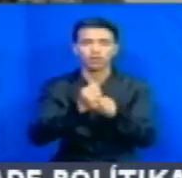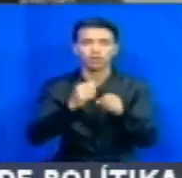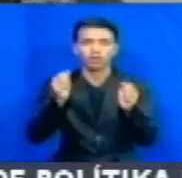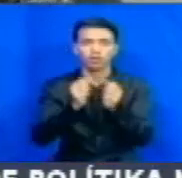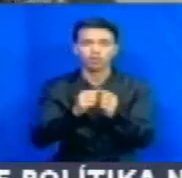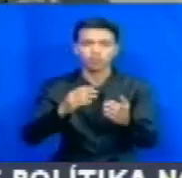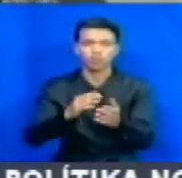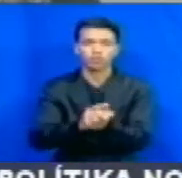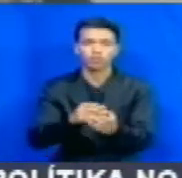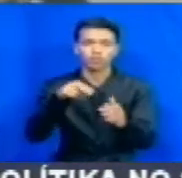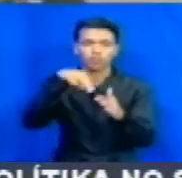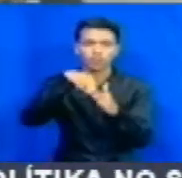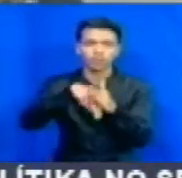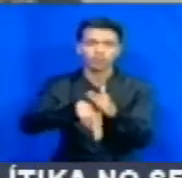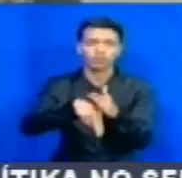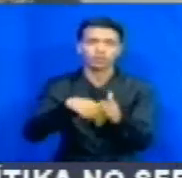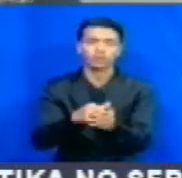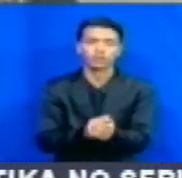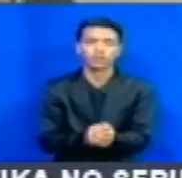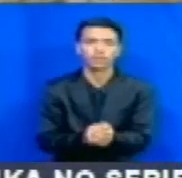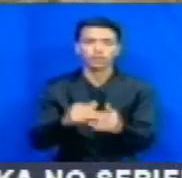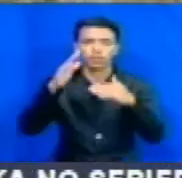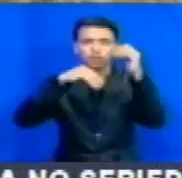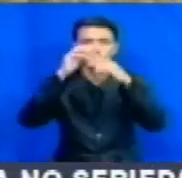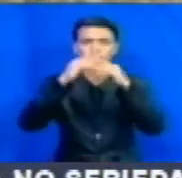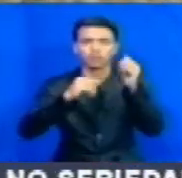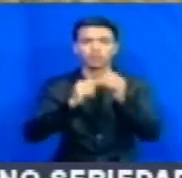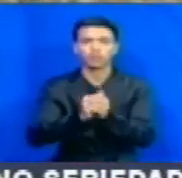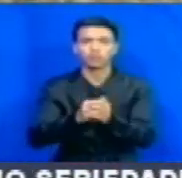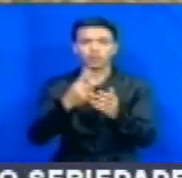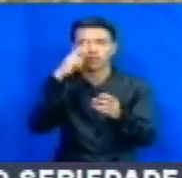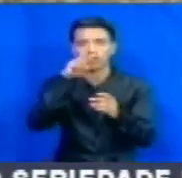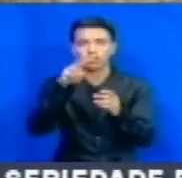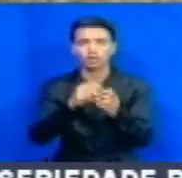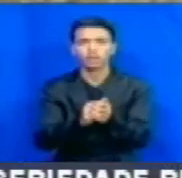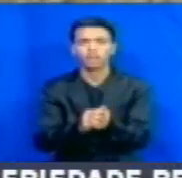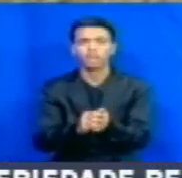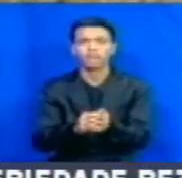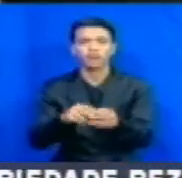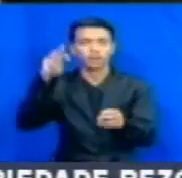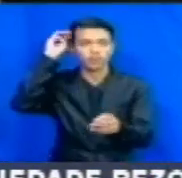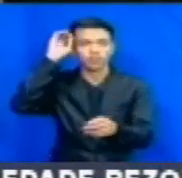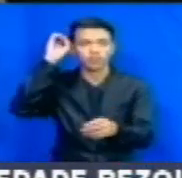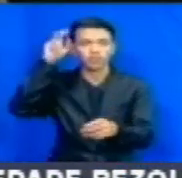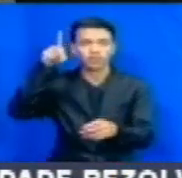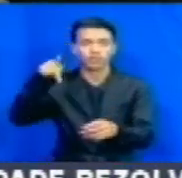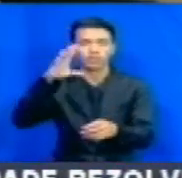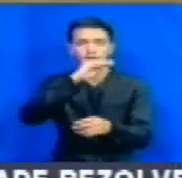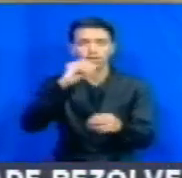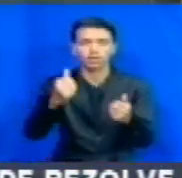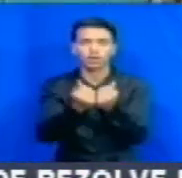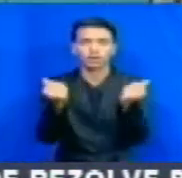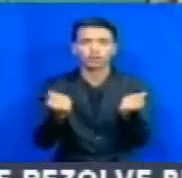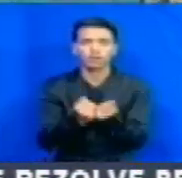cor fundasi husi rayokos. Construção no observa direita, Rússia Técnico Ministério Obras Públicas, no